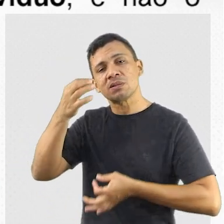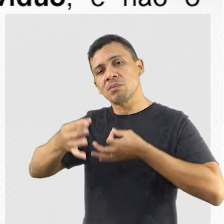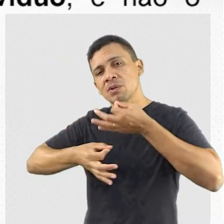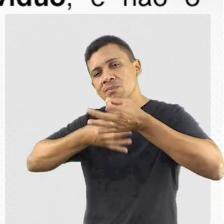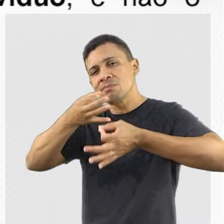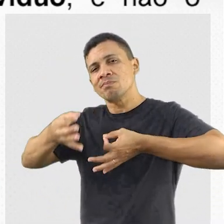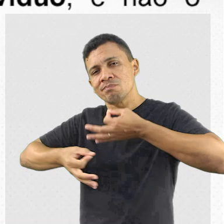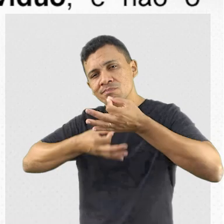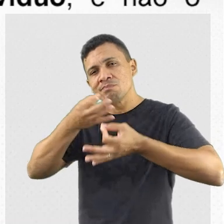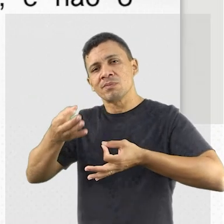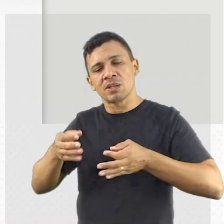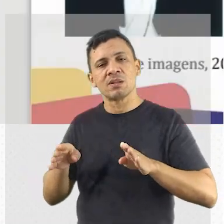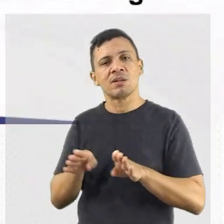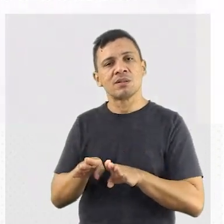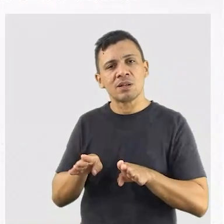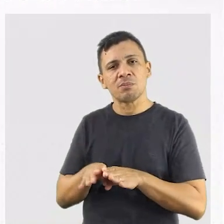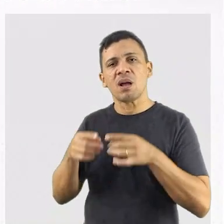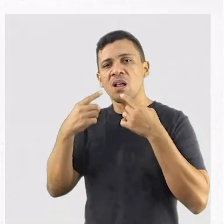pouco.